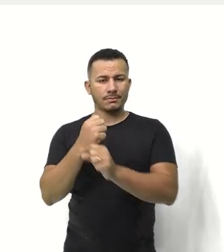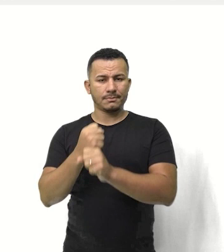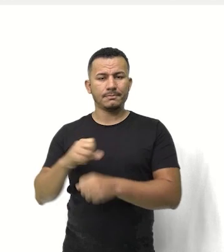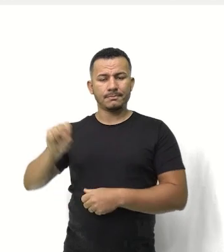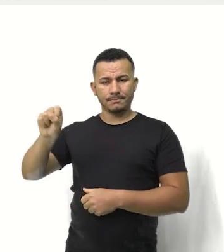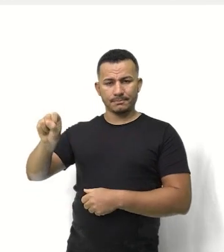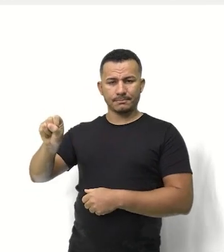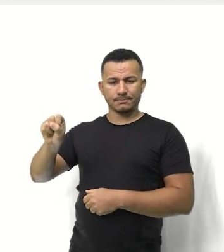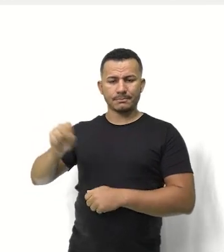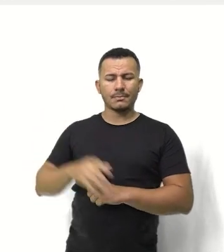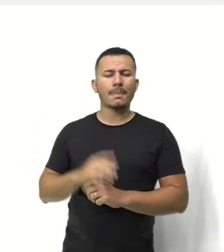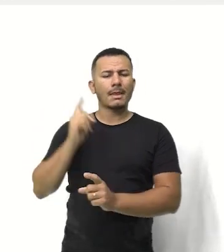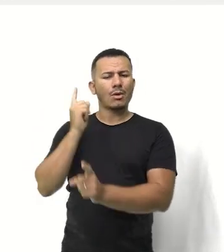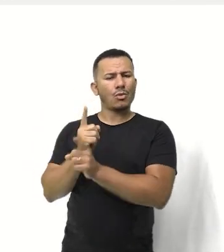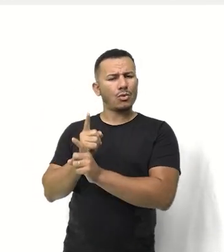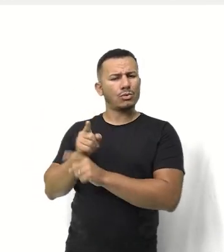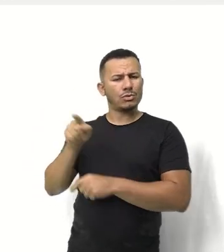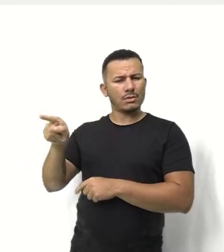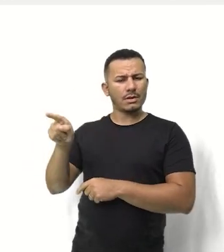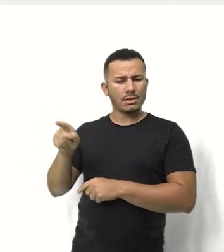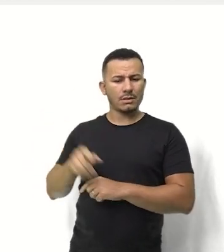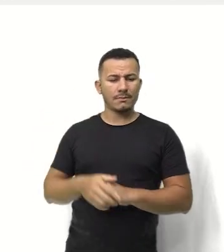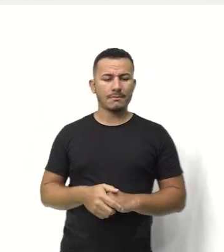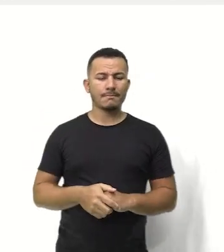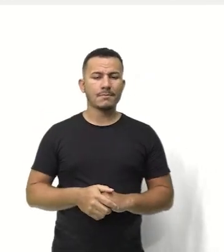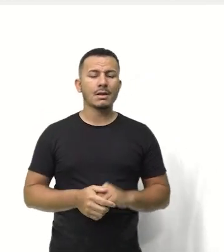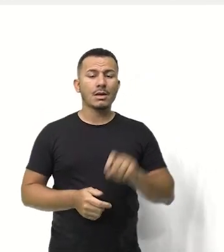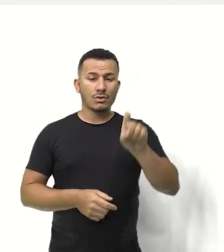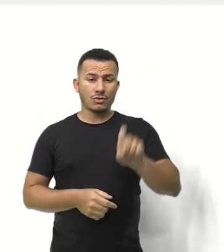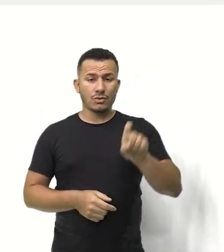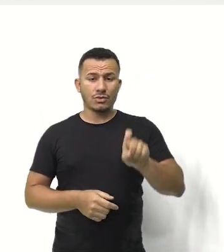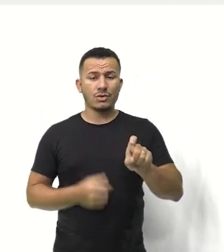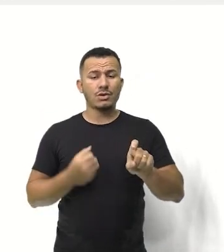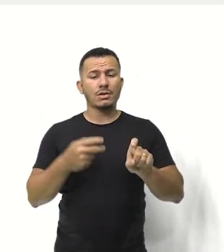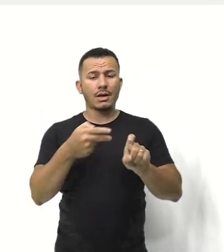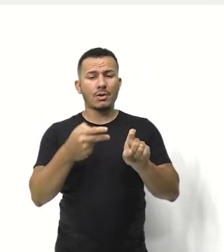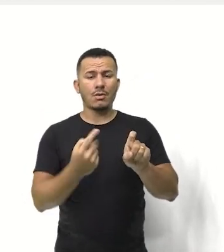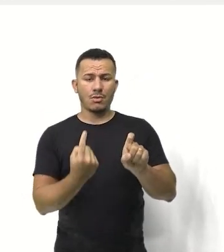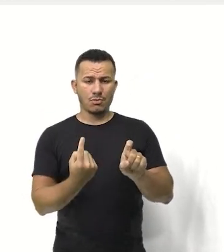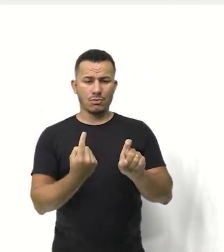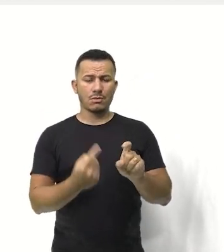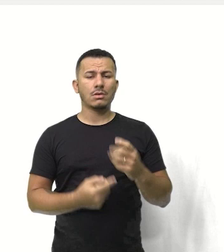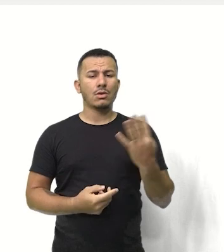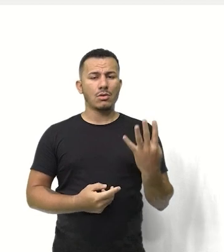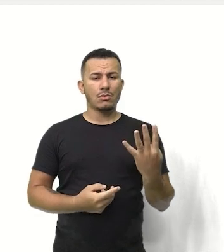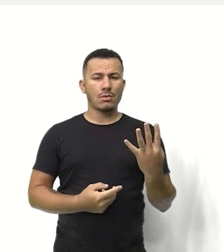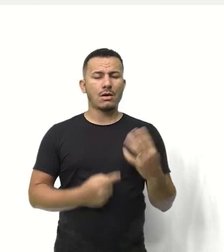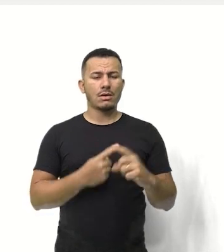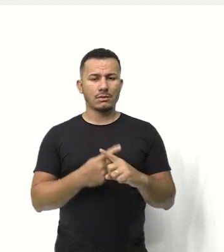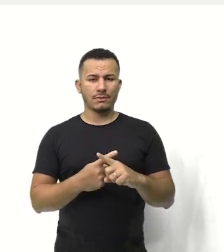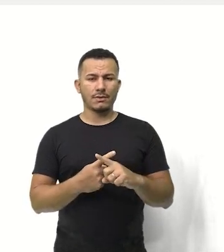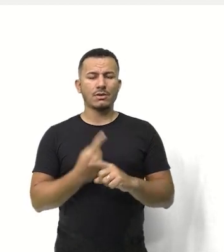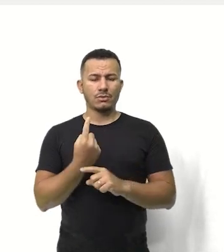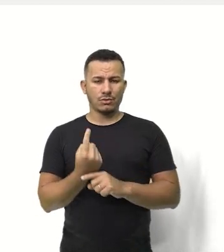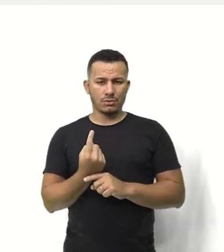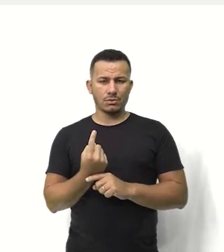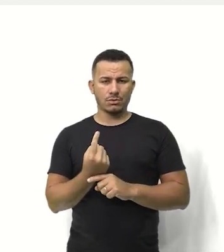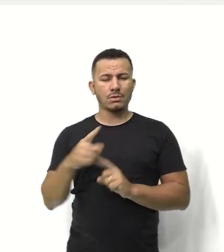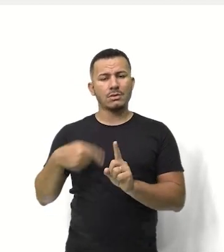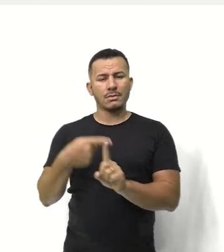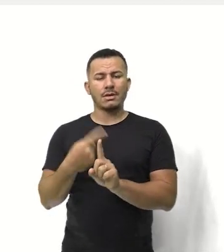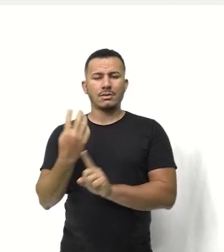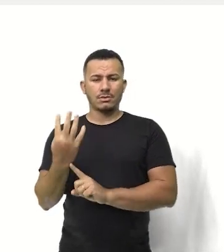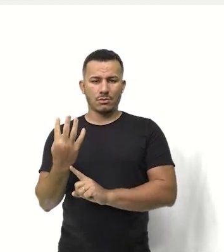4x mais 4 igual a 8. Qual foi o valor que nós encontramos para x? Olha, encontramos 1. Então,